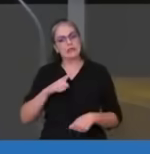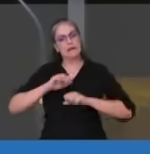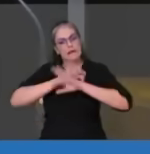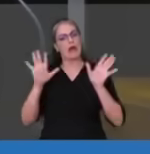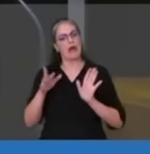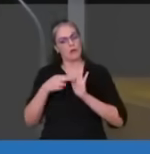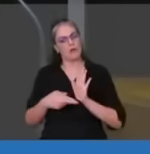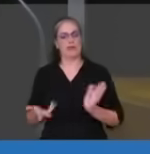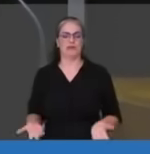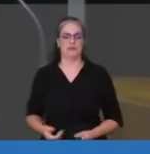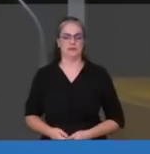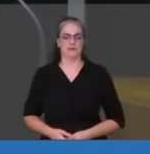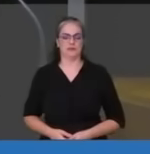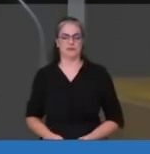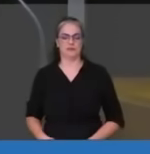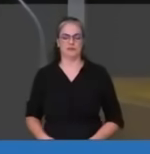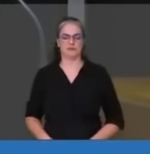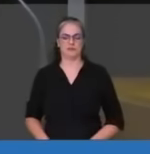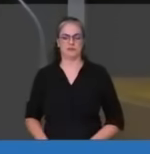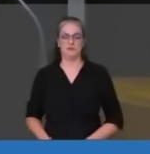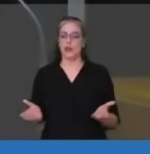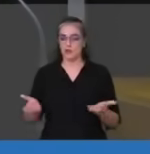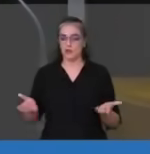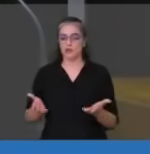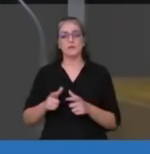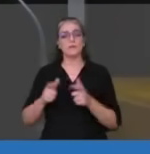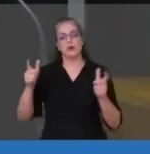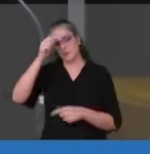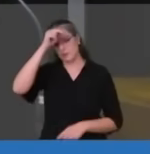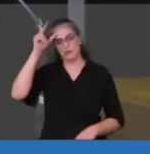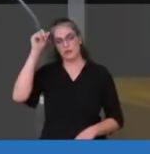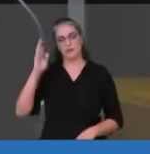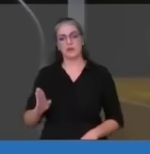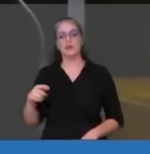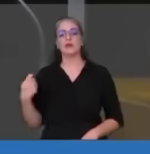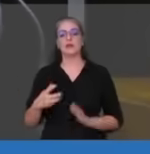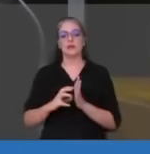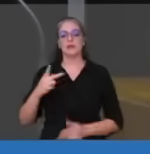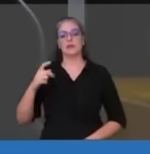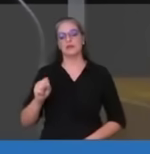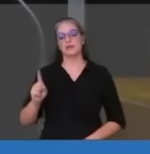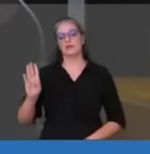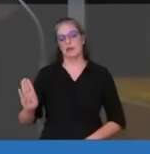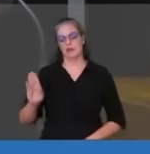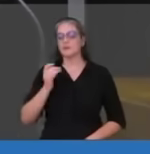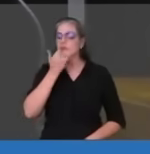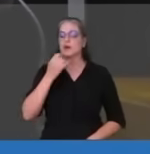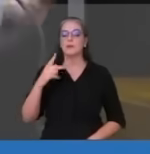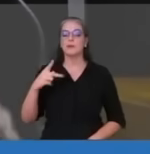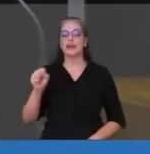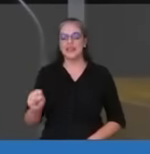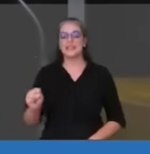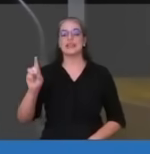clareza hoje podem ver aí o maior número de prefeituras do Brasil está com PSD que lembra um pouco o antigo PSD